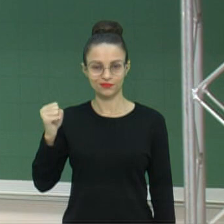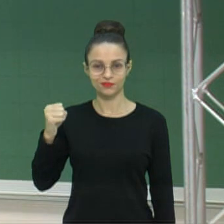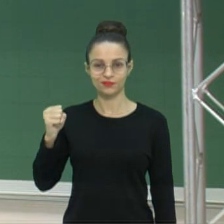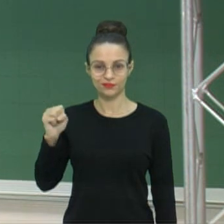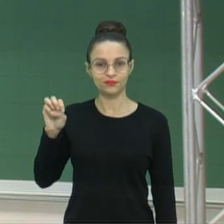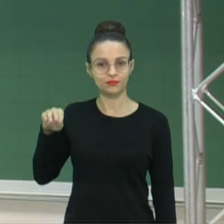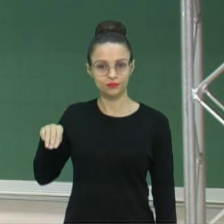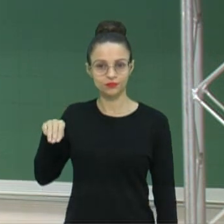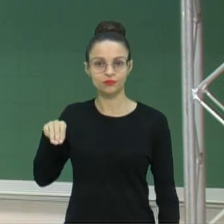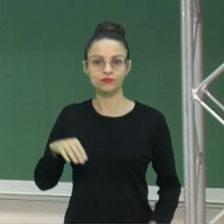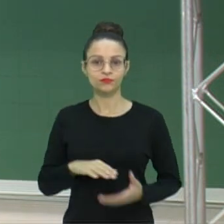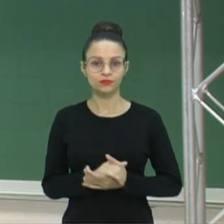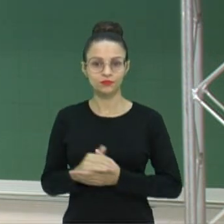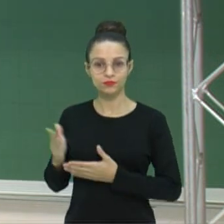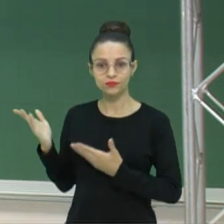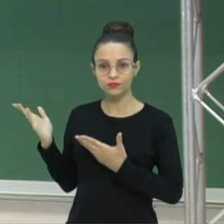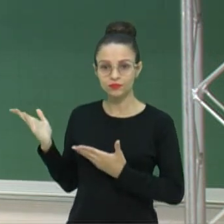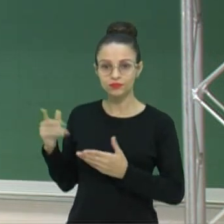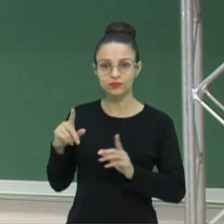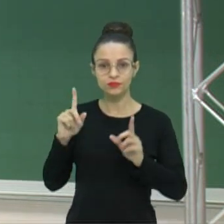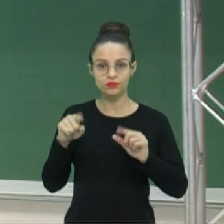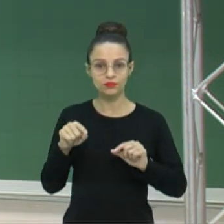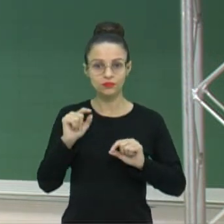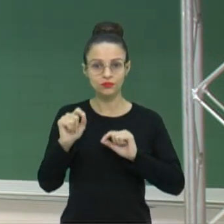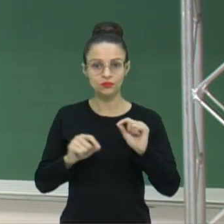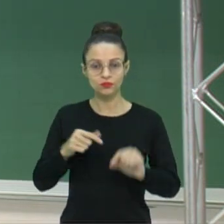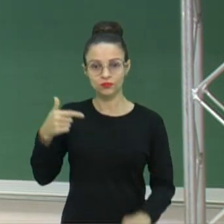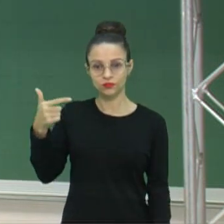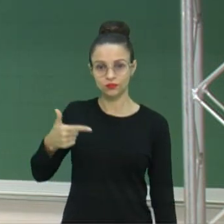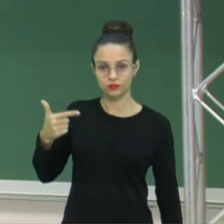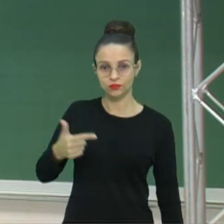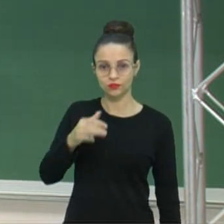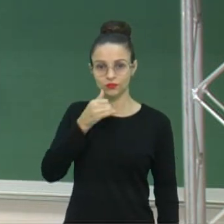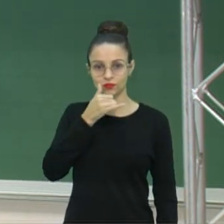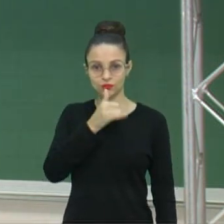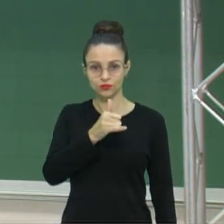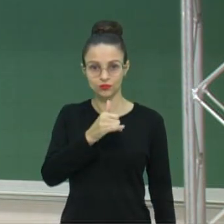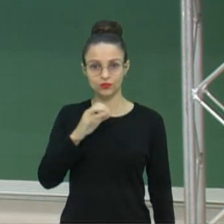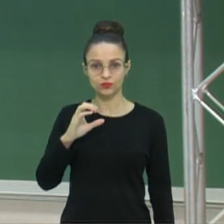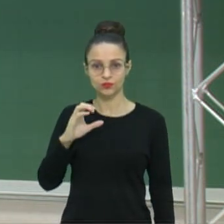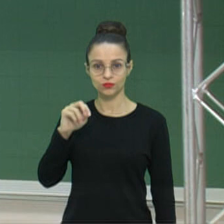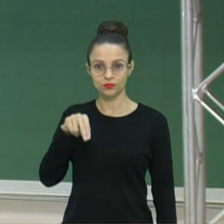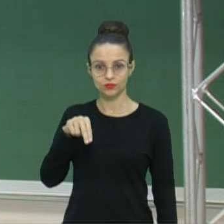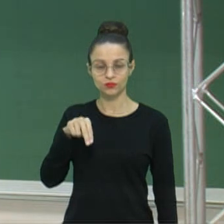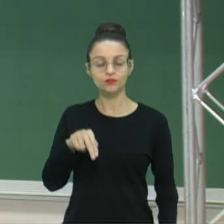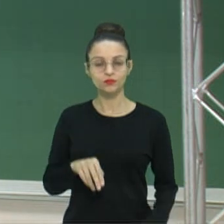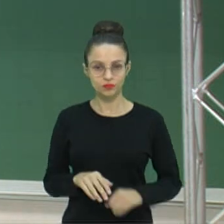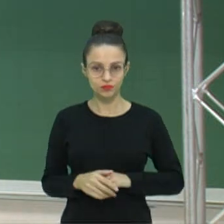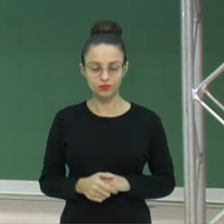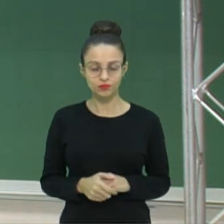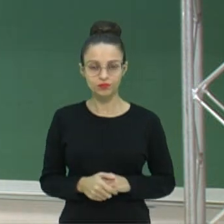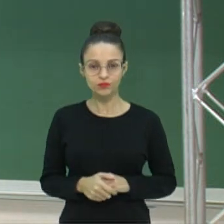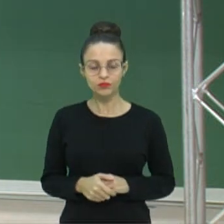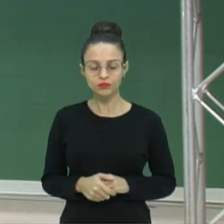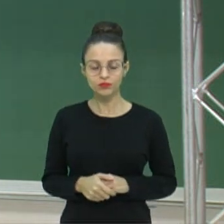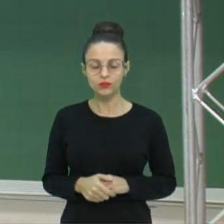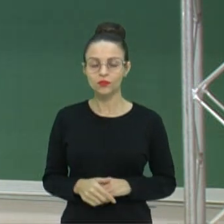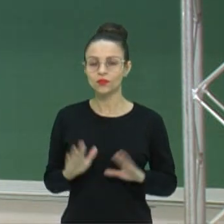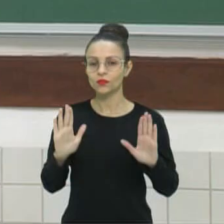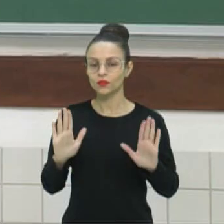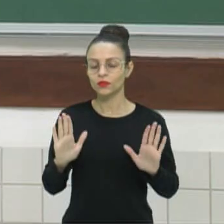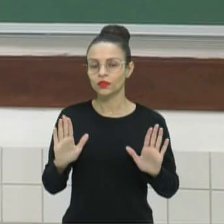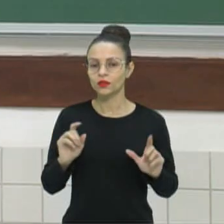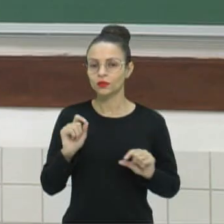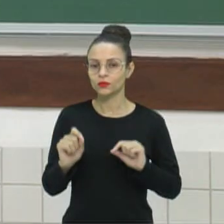da massa do tubarão. Essa aqui será a minha segunda energia cinética, certo? Aí o que que acontece?